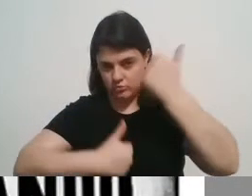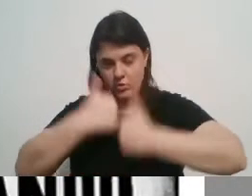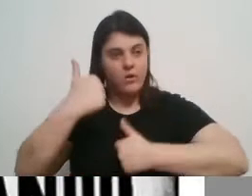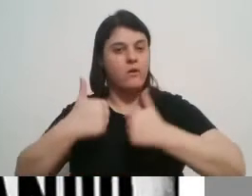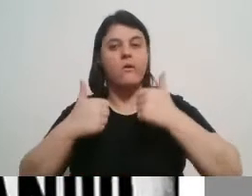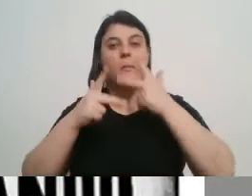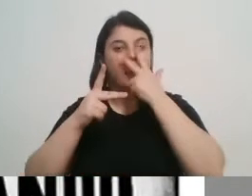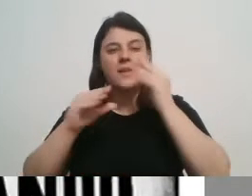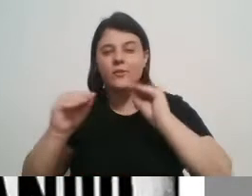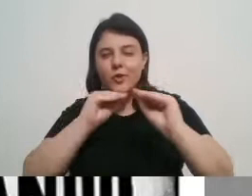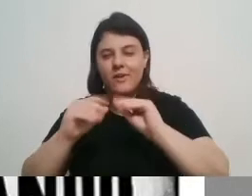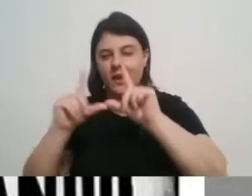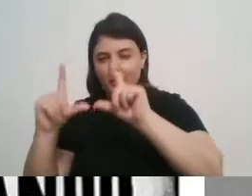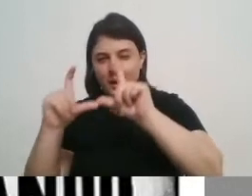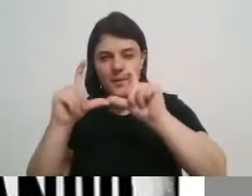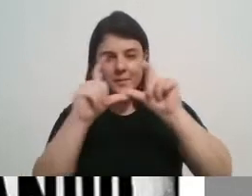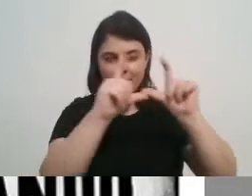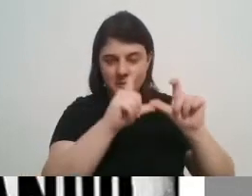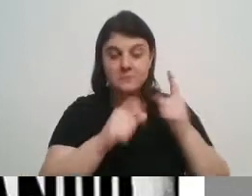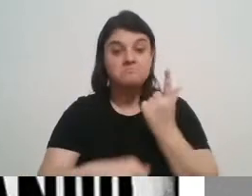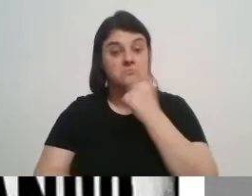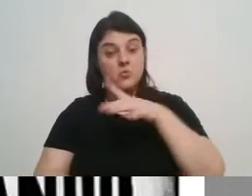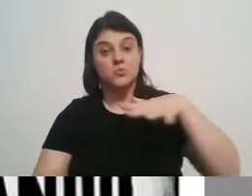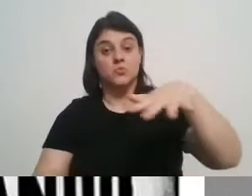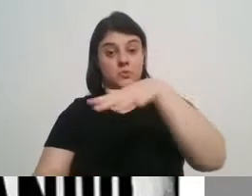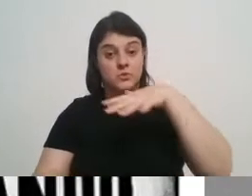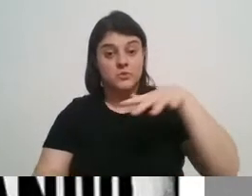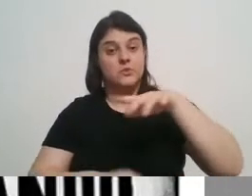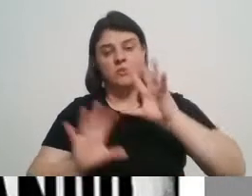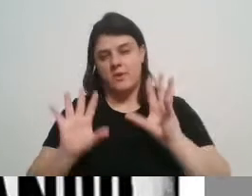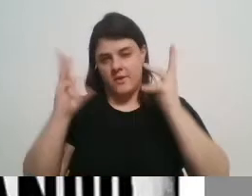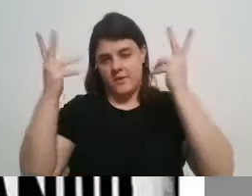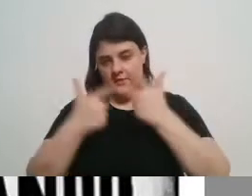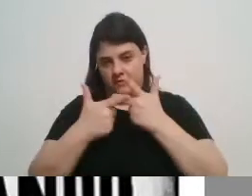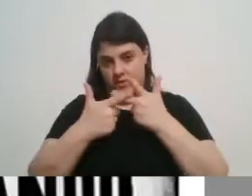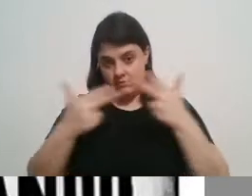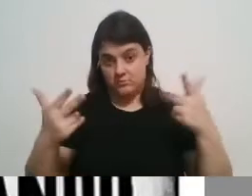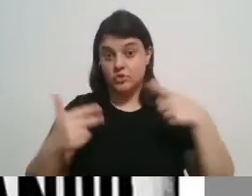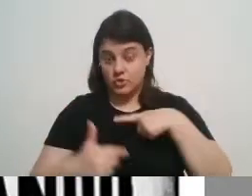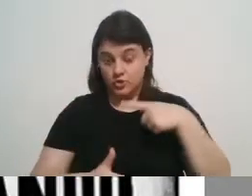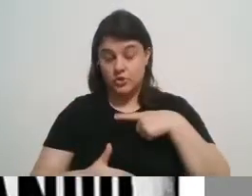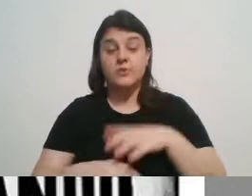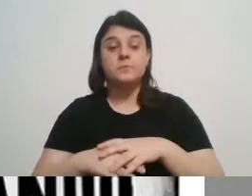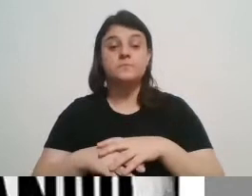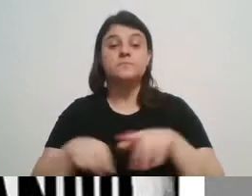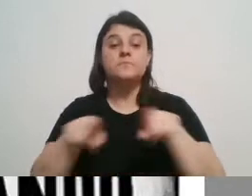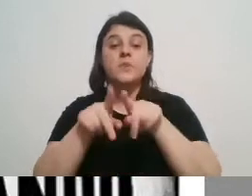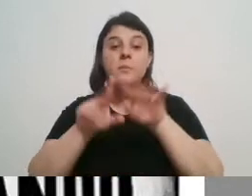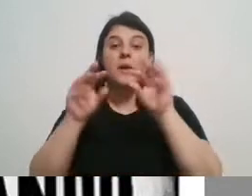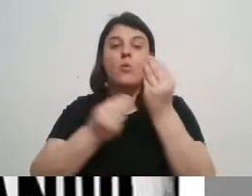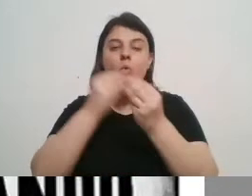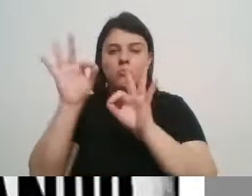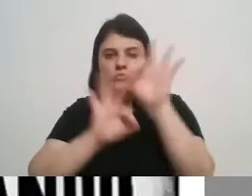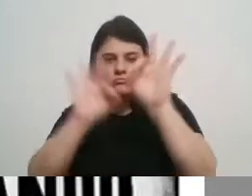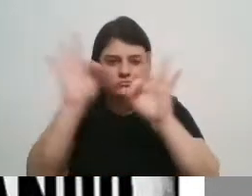fotonovela para a cobertura de eventos que o Última Hora inaugura, e a diagramação, né? A gente